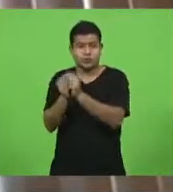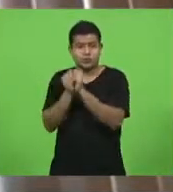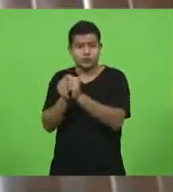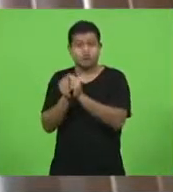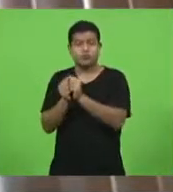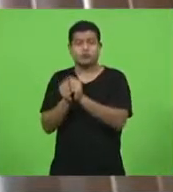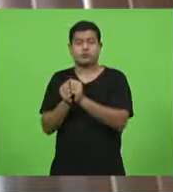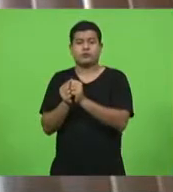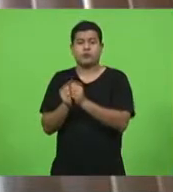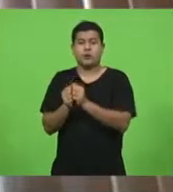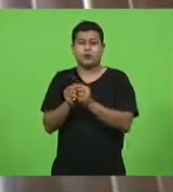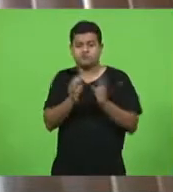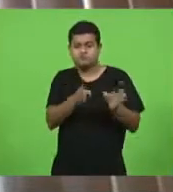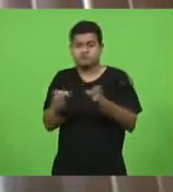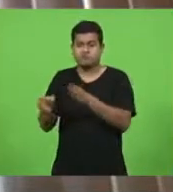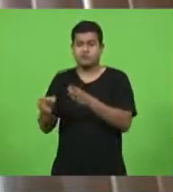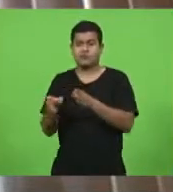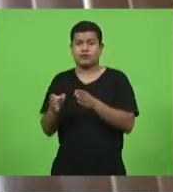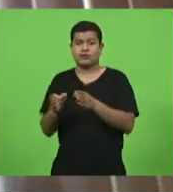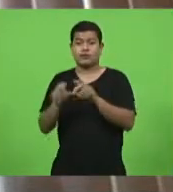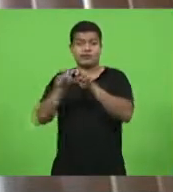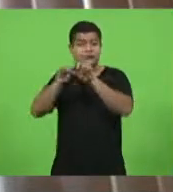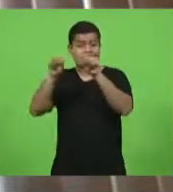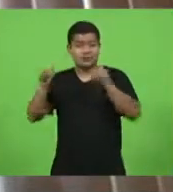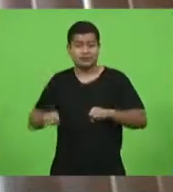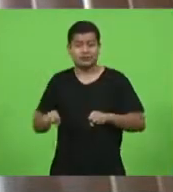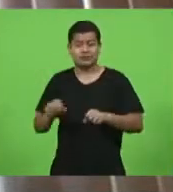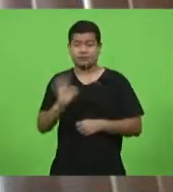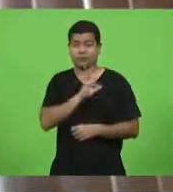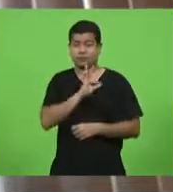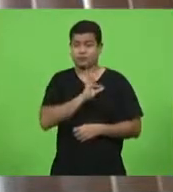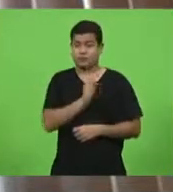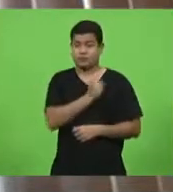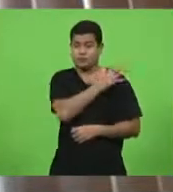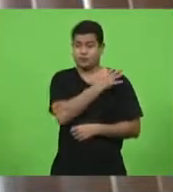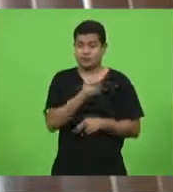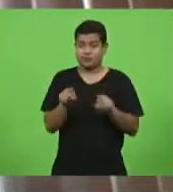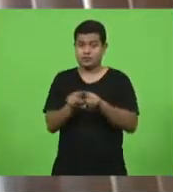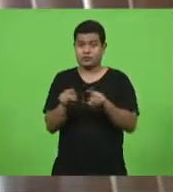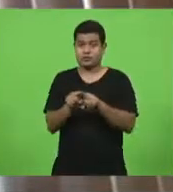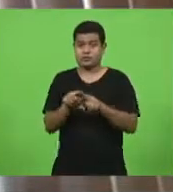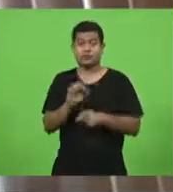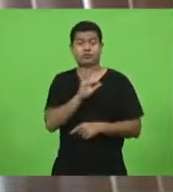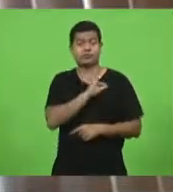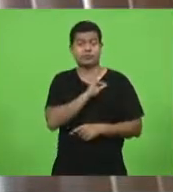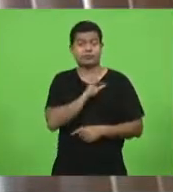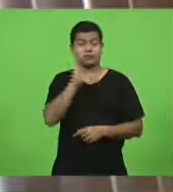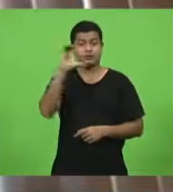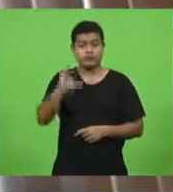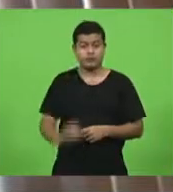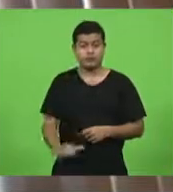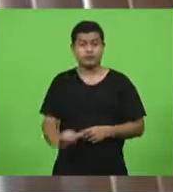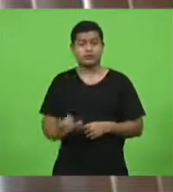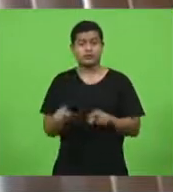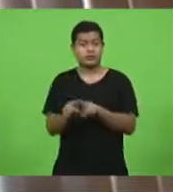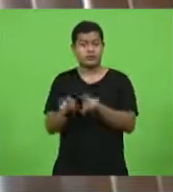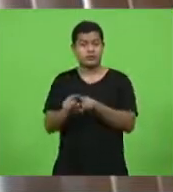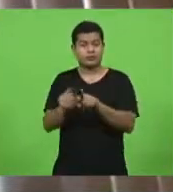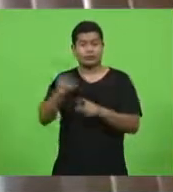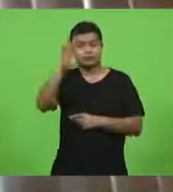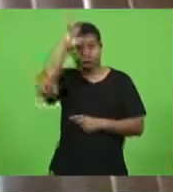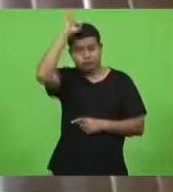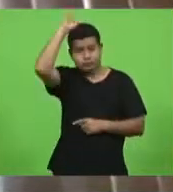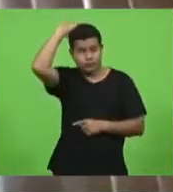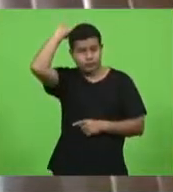sistêmica integrada da Polícia Militar do Estado de Santa Catarina, da Polícia Civil do Estado de Santa Catarina, do Corpo de Bombeiros Militar de Santa Catarina e